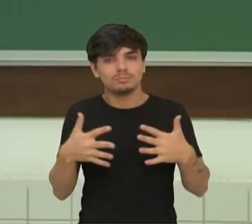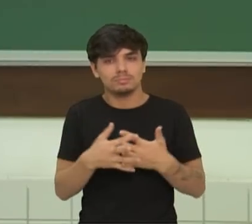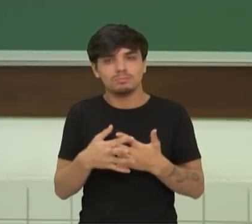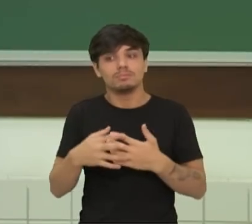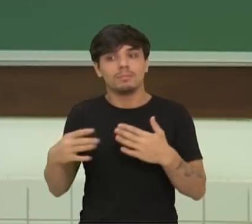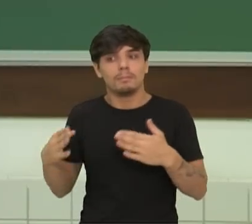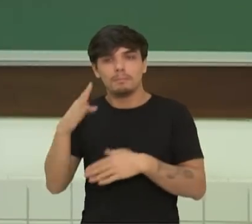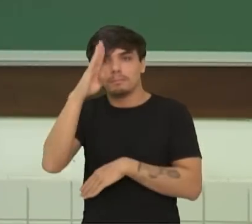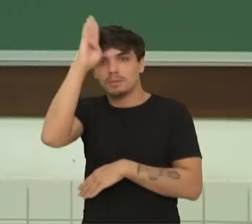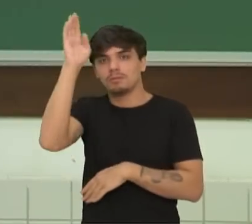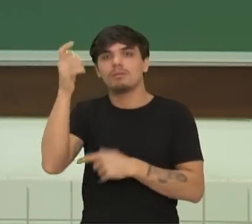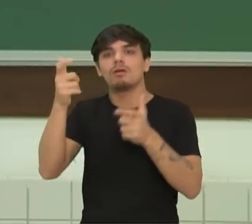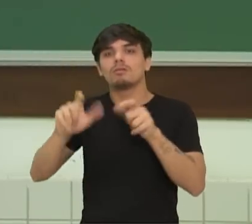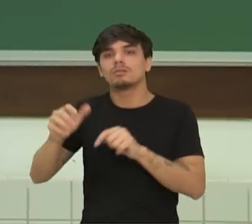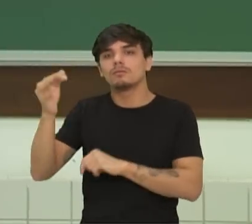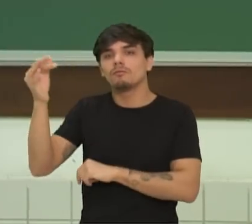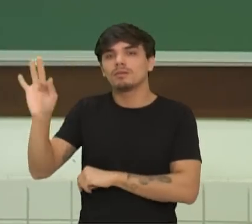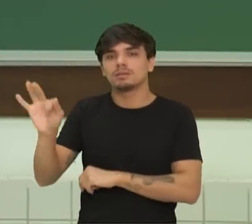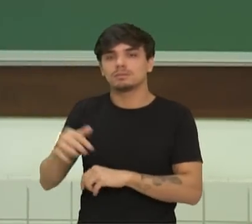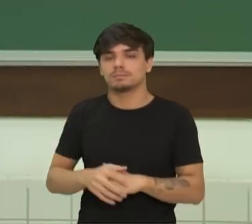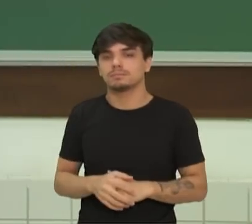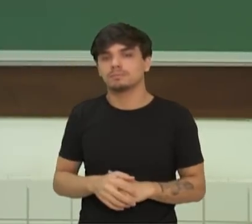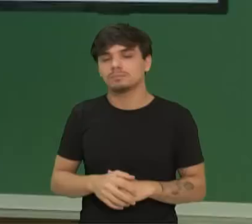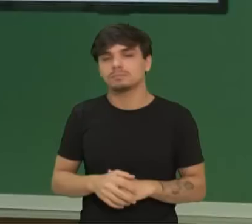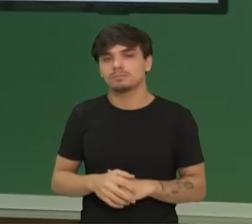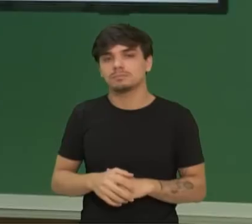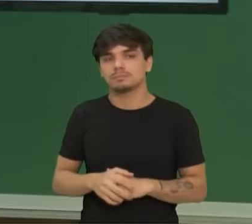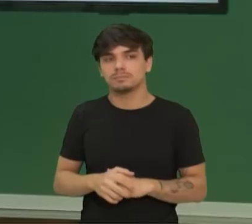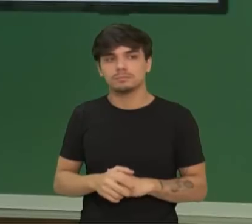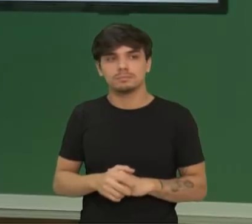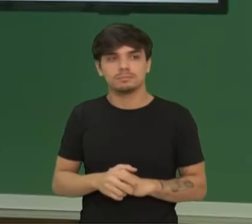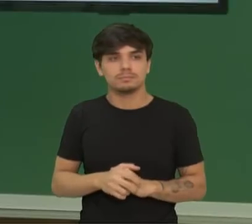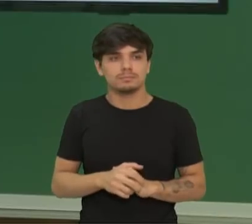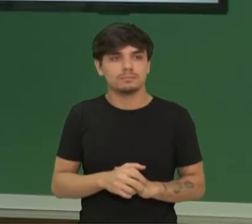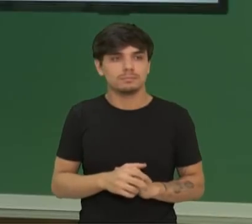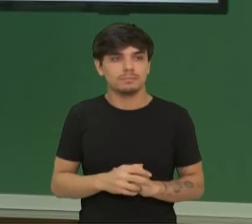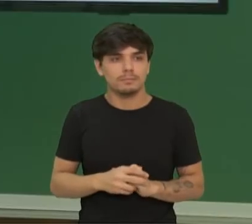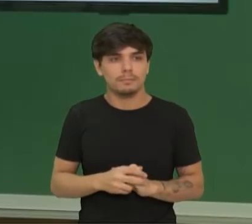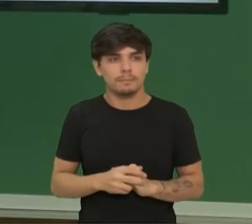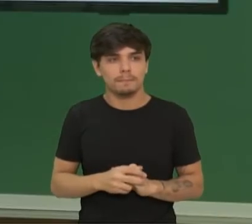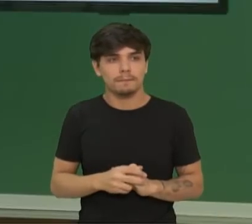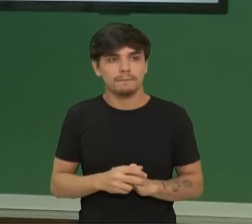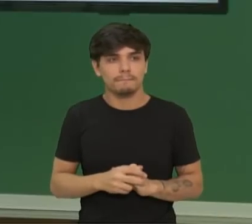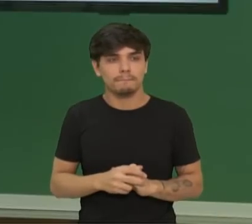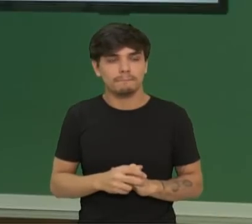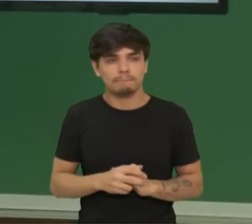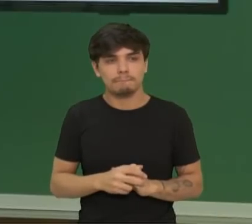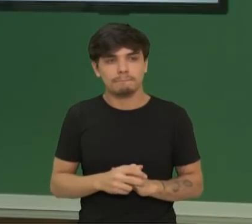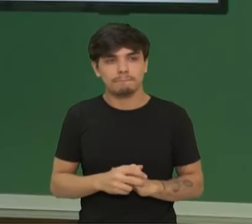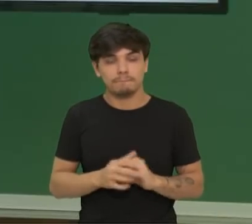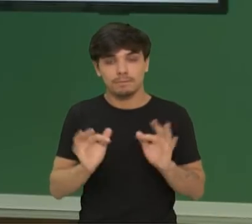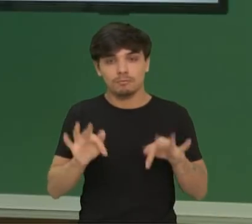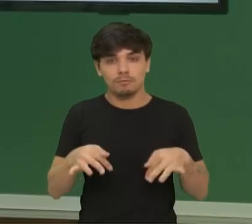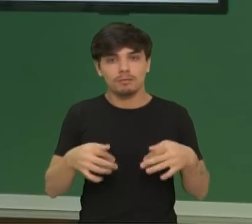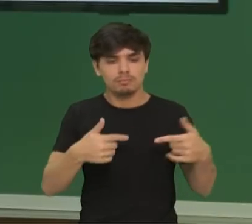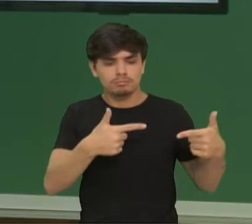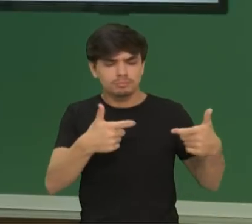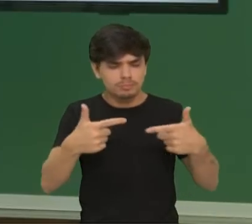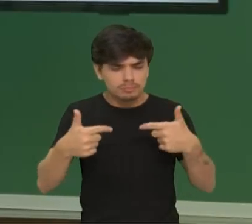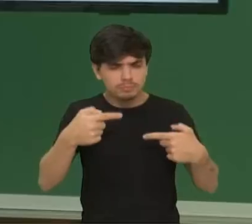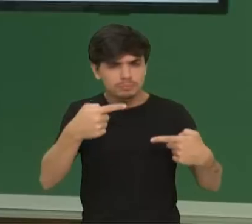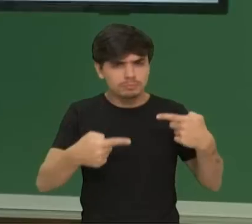França, que estava entre a Espanha e o Império Germânico. O fim dos conflitos deram-se só em